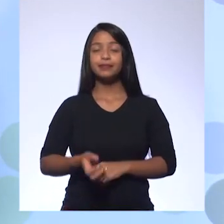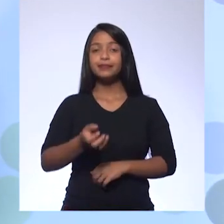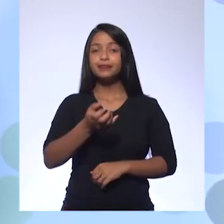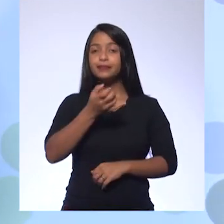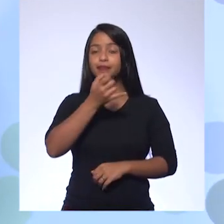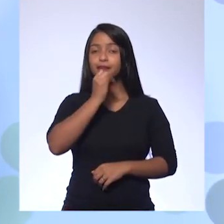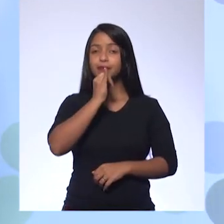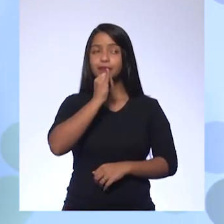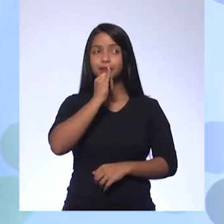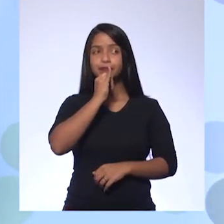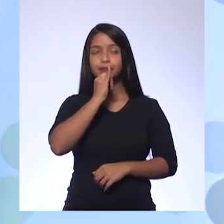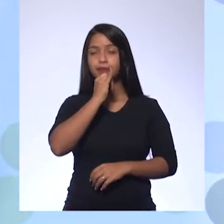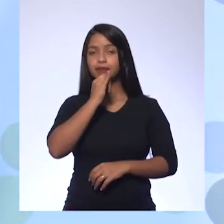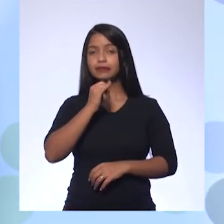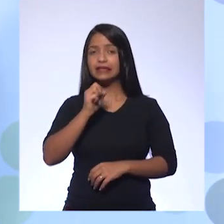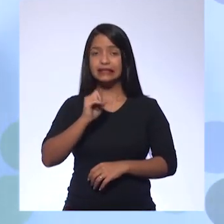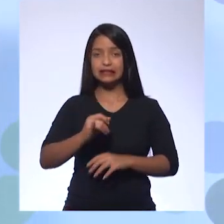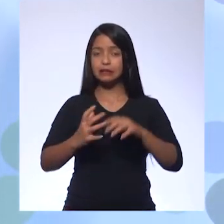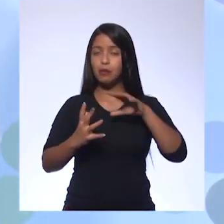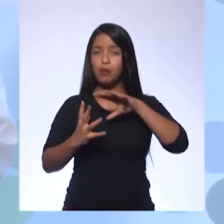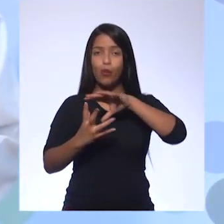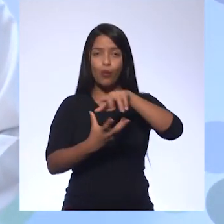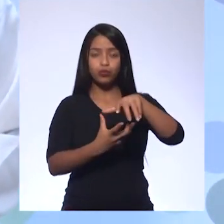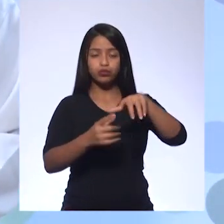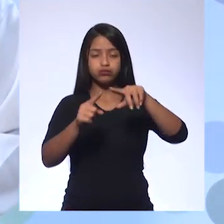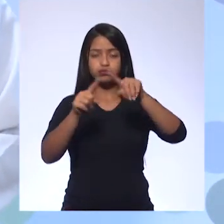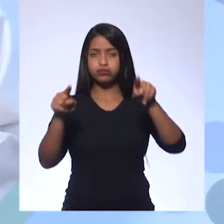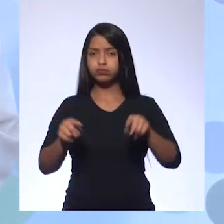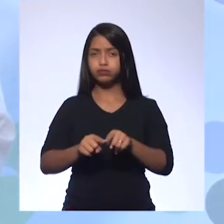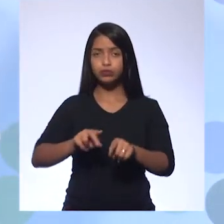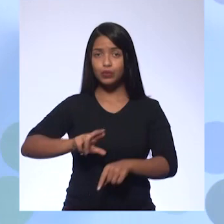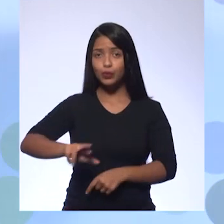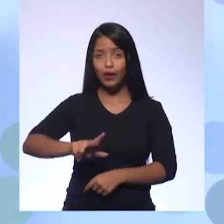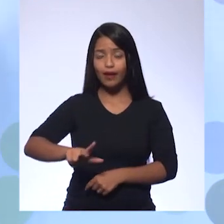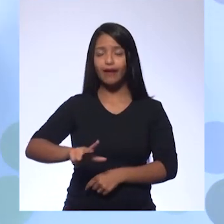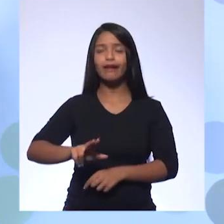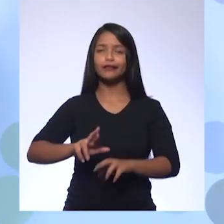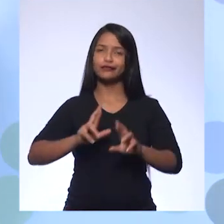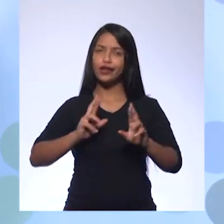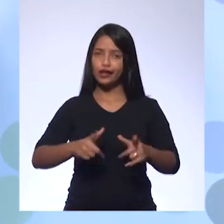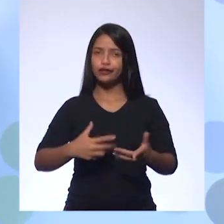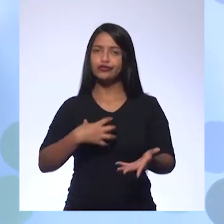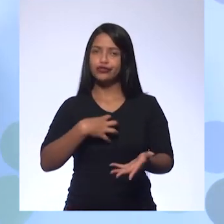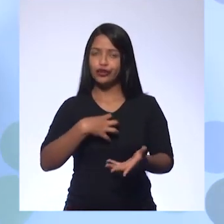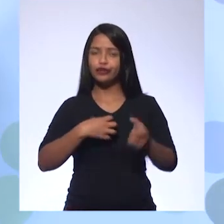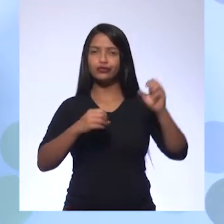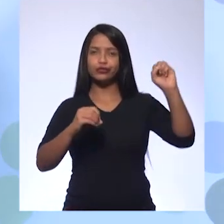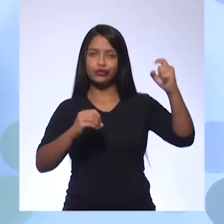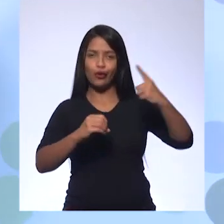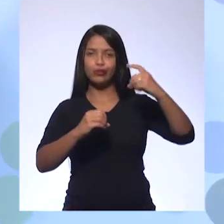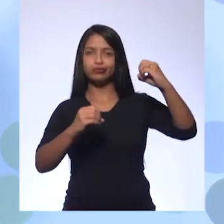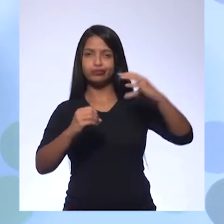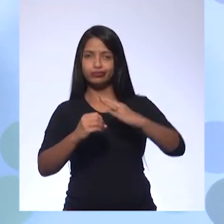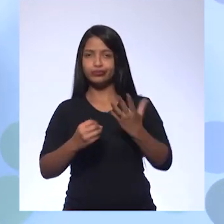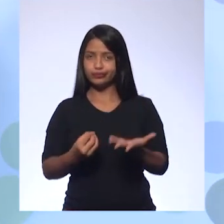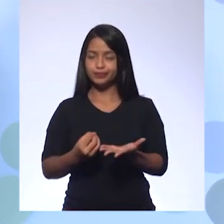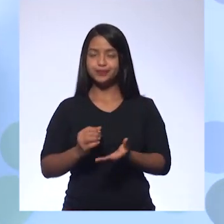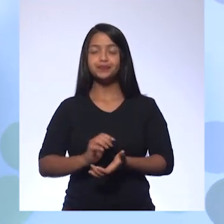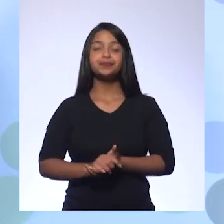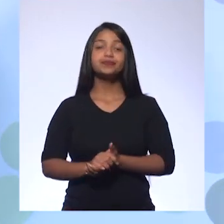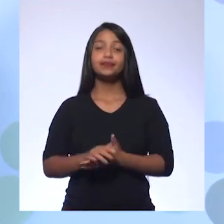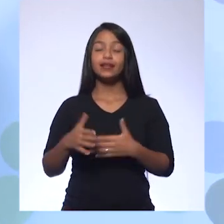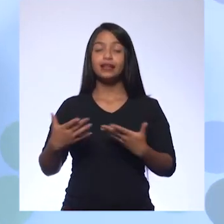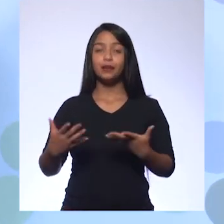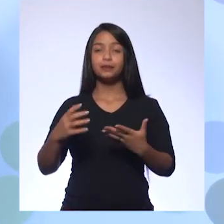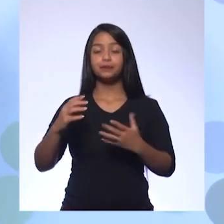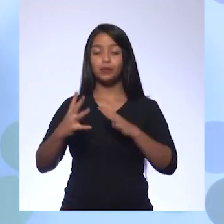gente não ia funcionar desse jeito. Bom, então, olha só, a radiação solar ela vai entrar então na nossa atmosfera,